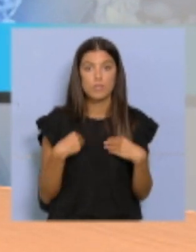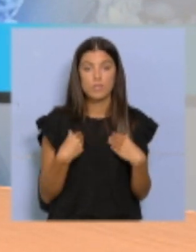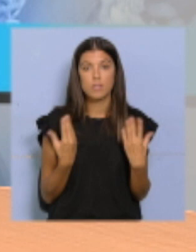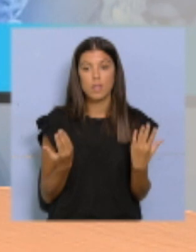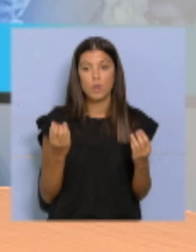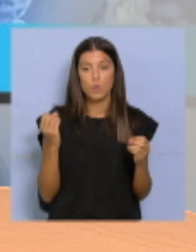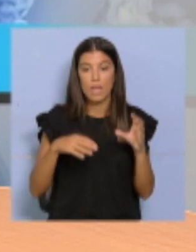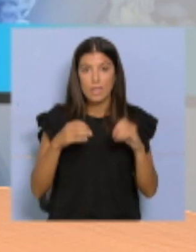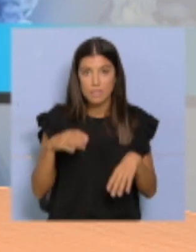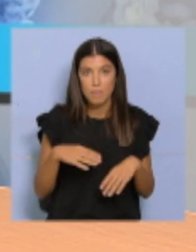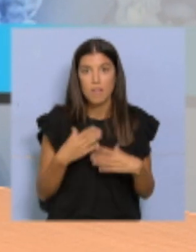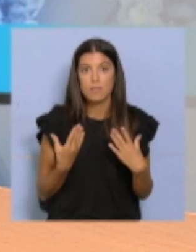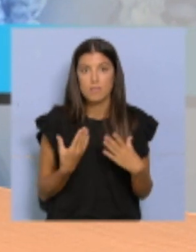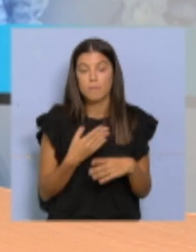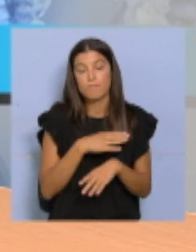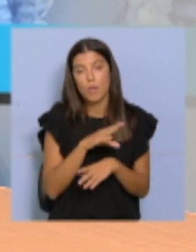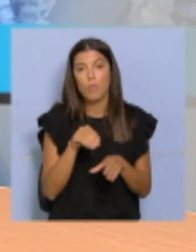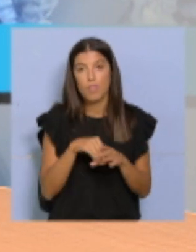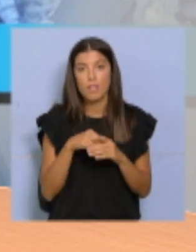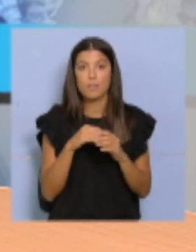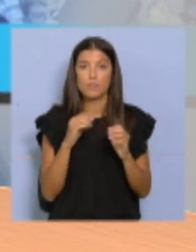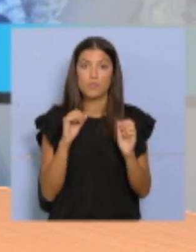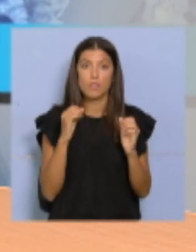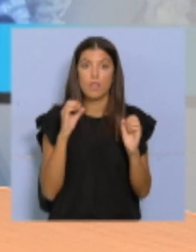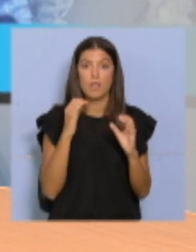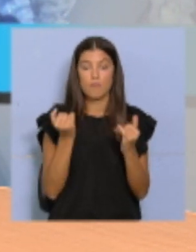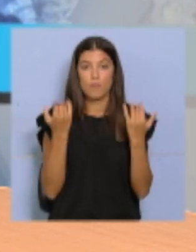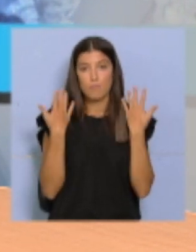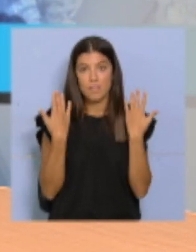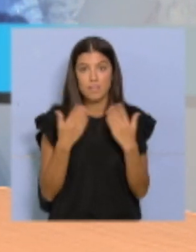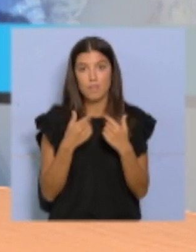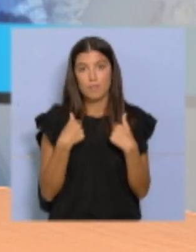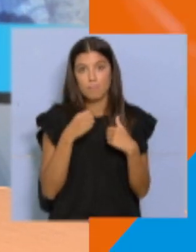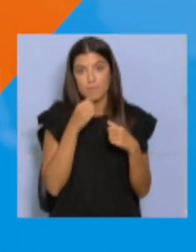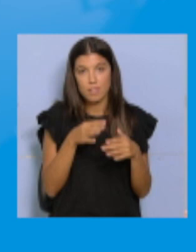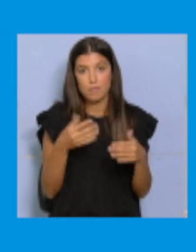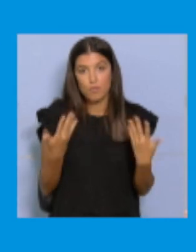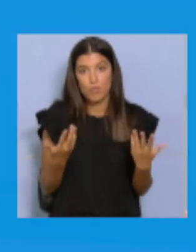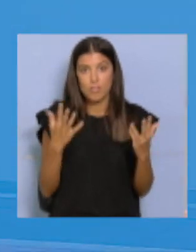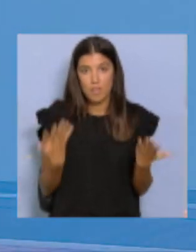nos ambientes da informação, partilhamos consigo outros acontecimentos da atualidade.